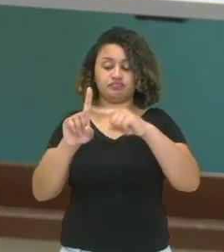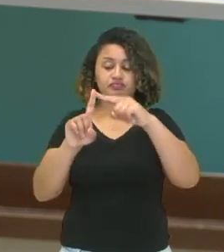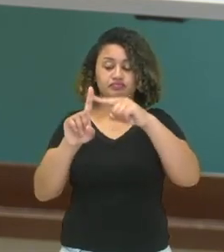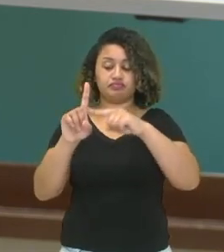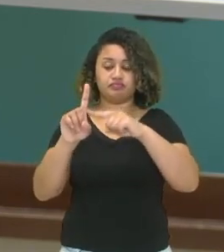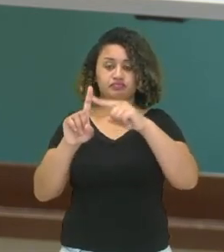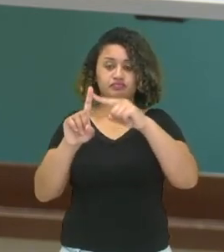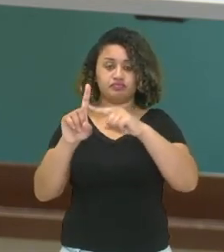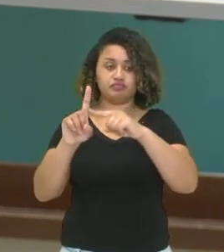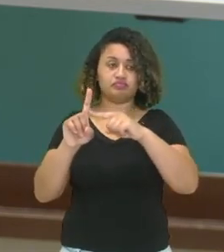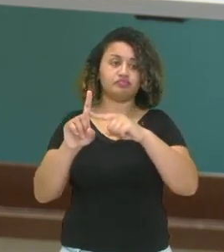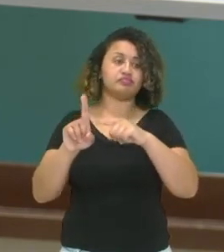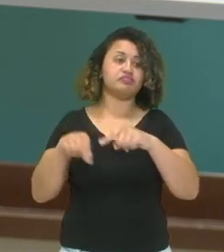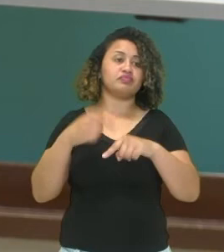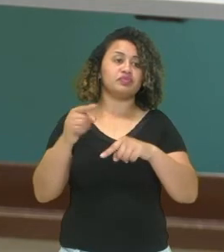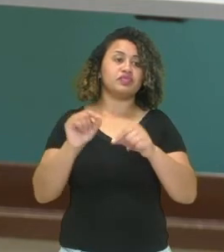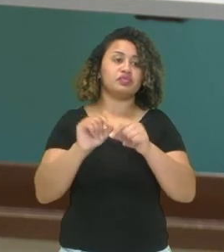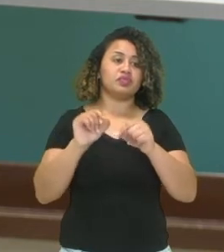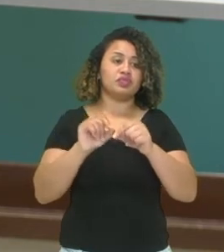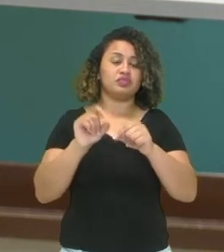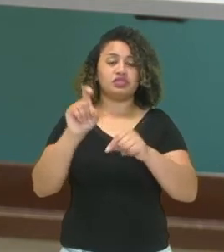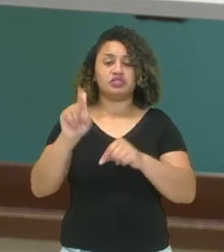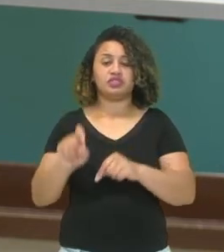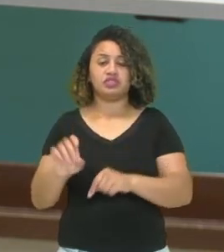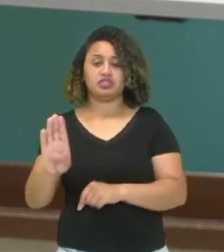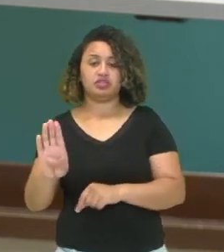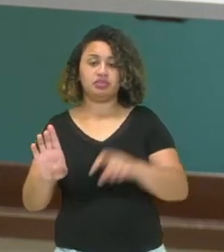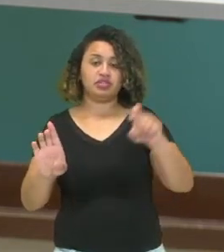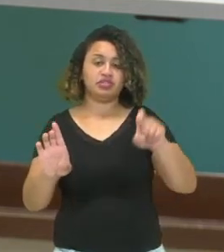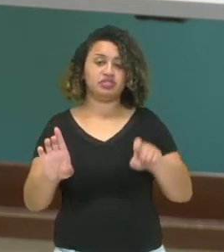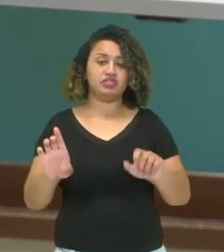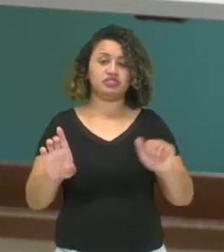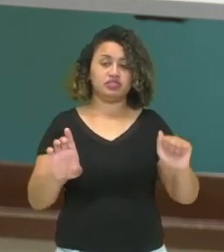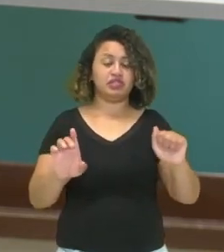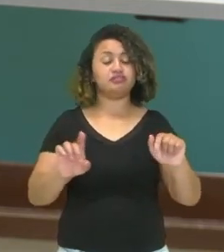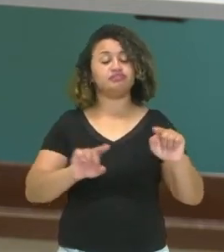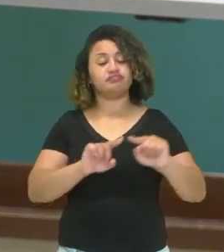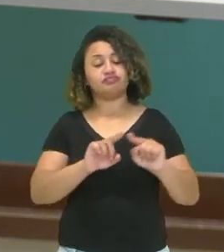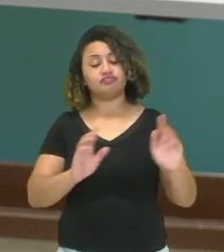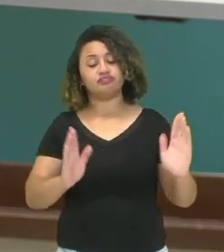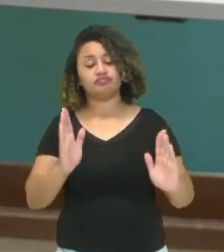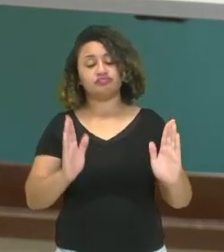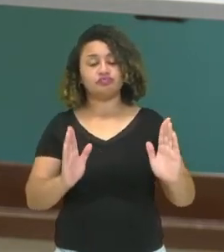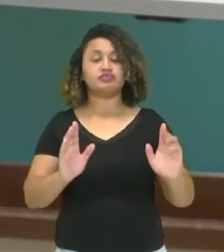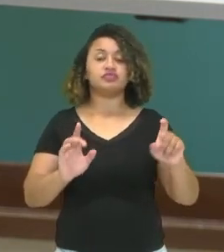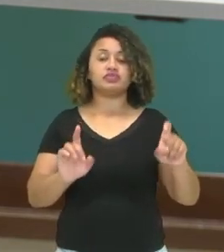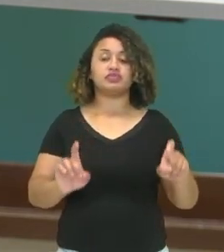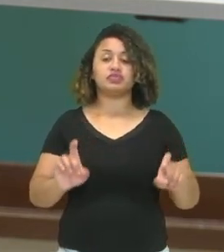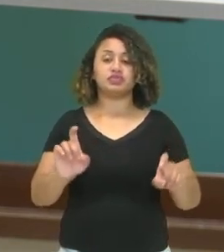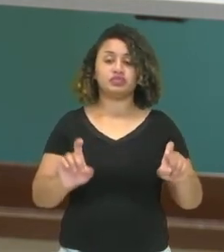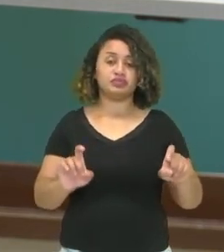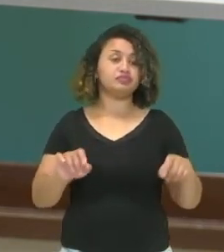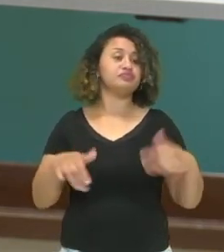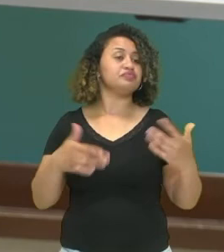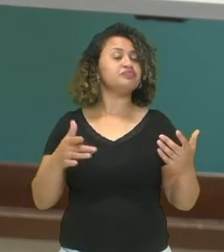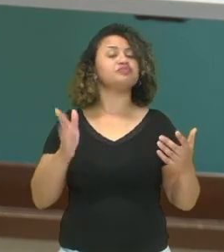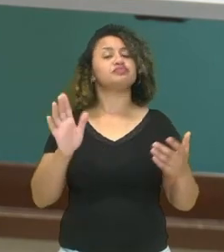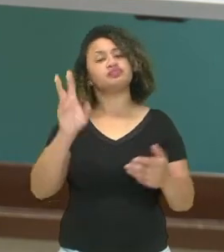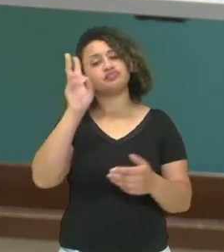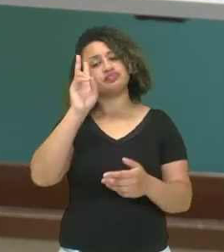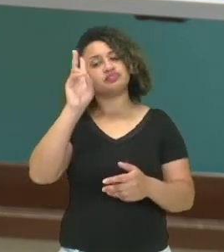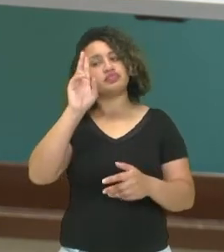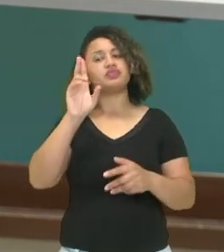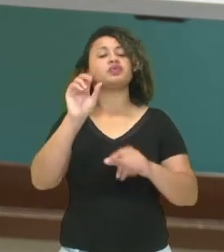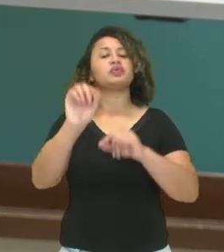do X de B e o X de A, que vai dar a variação de X. Aqui nós já lembramos, lá ainda do